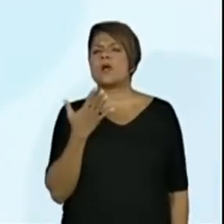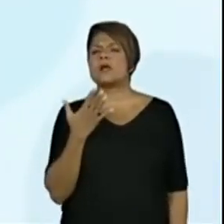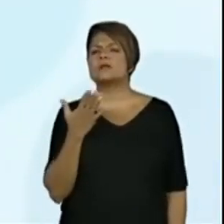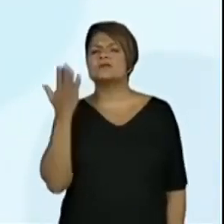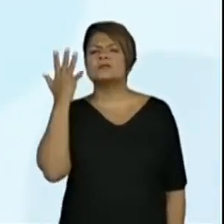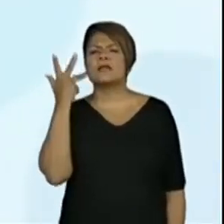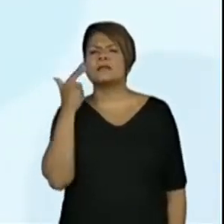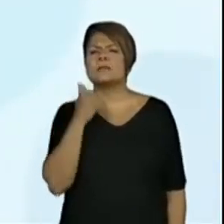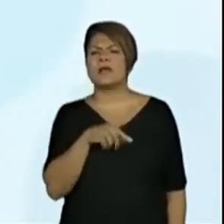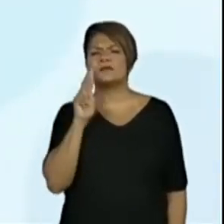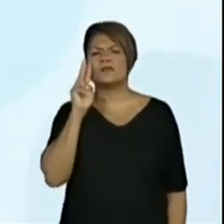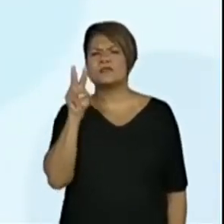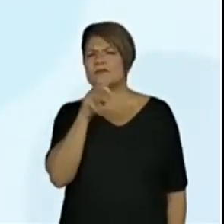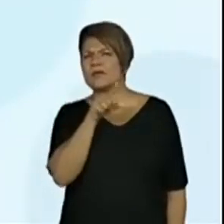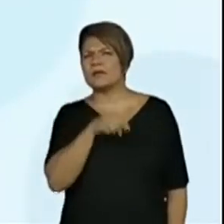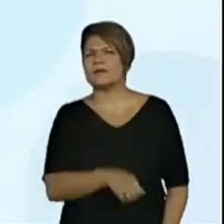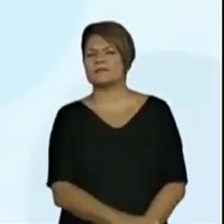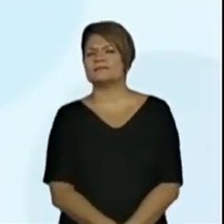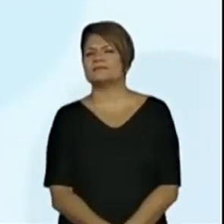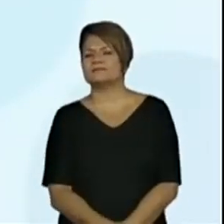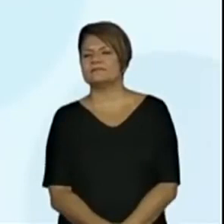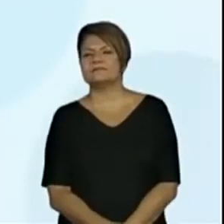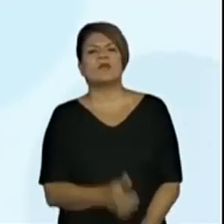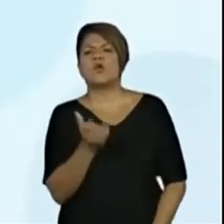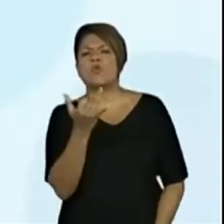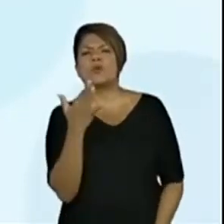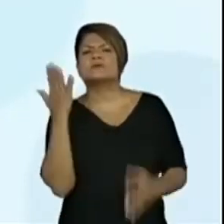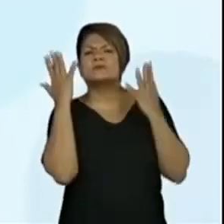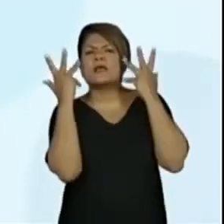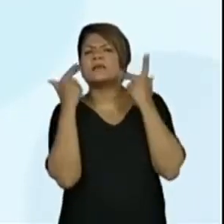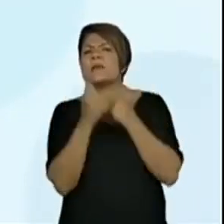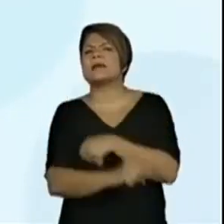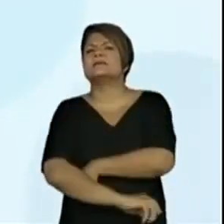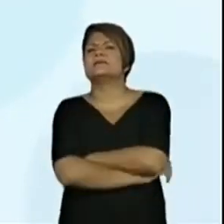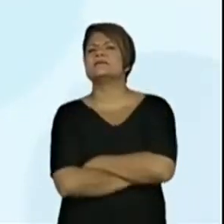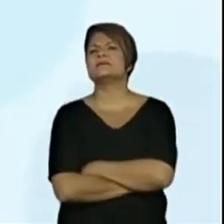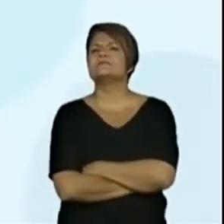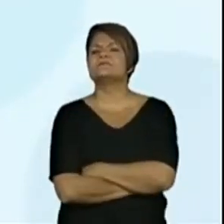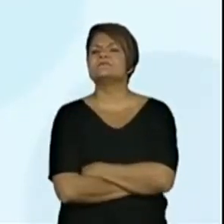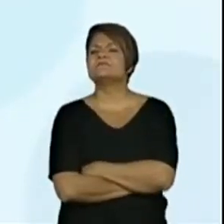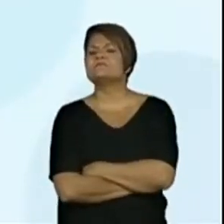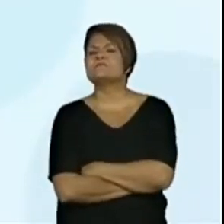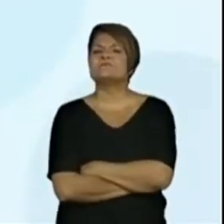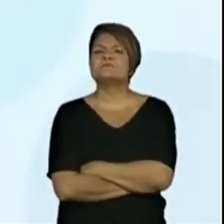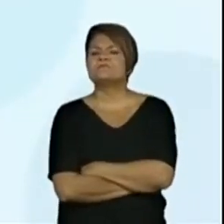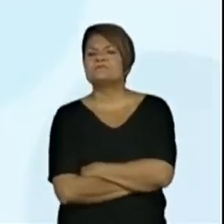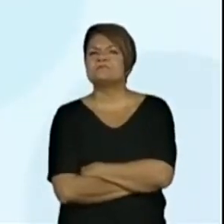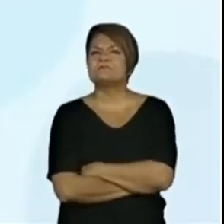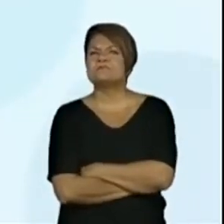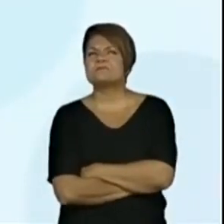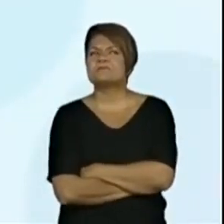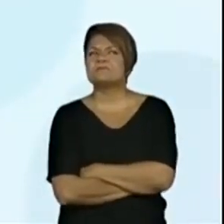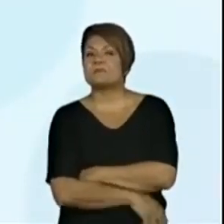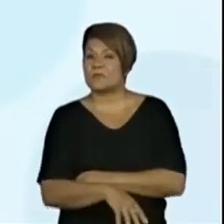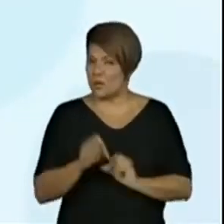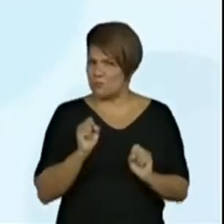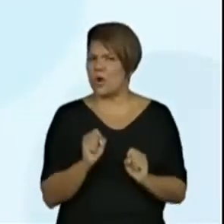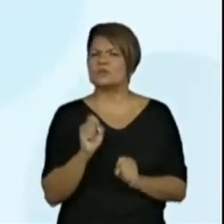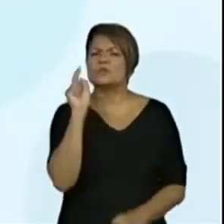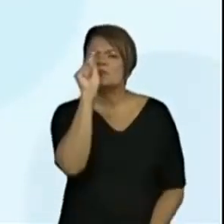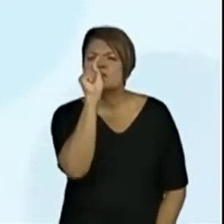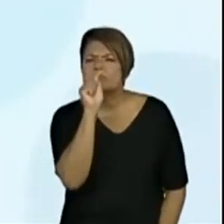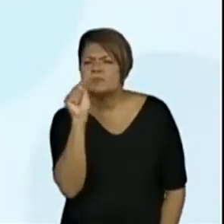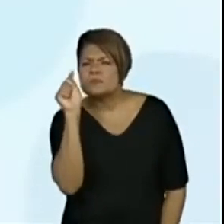você vê na cena? Eu só quero saber quantos animais vocês estão vendo aí na cena. Podem